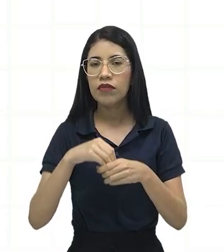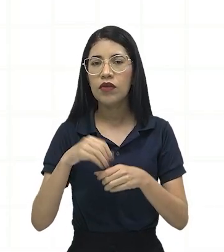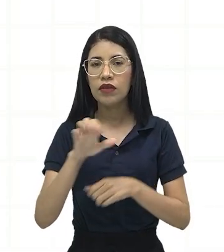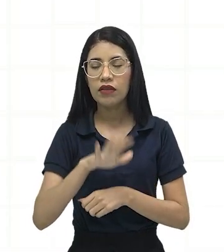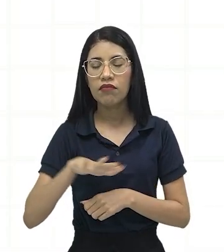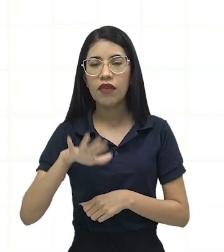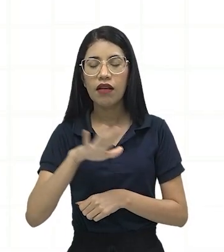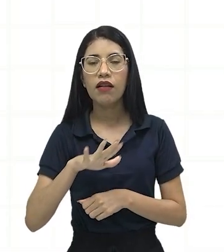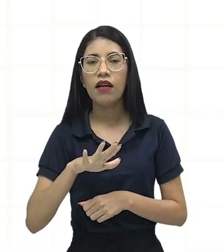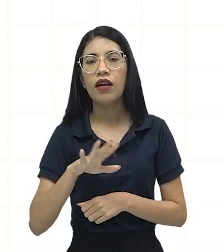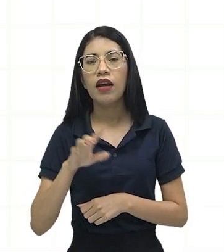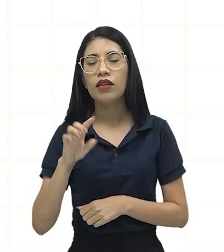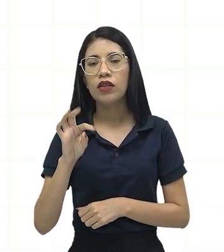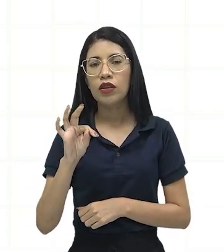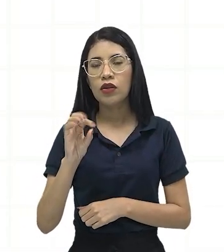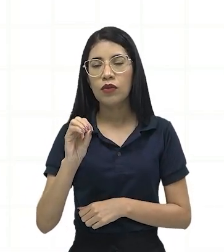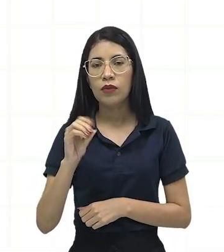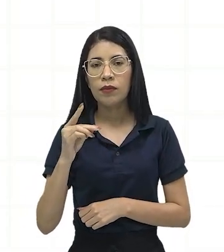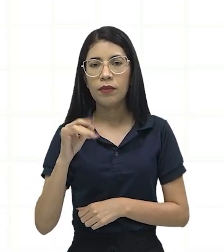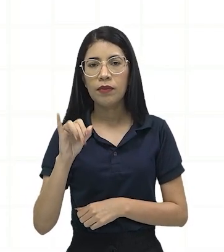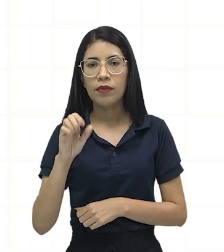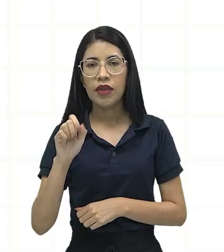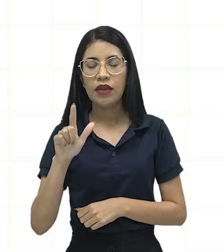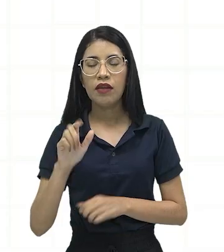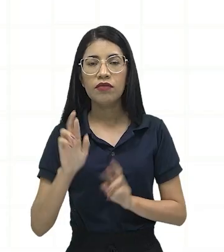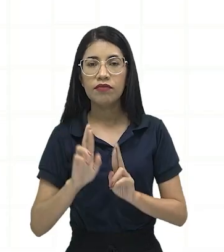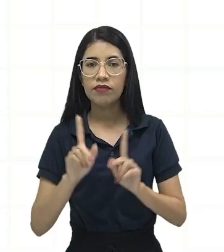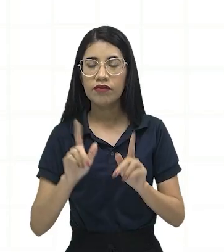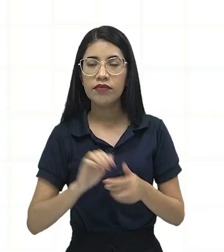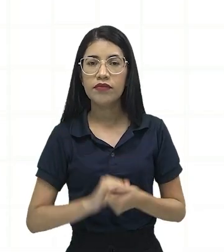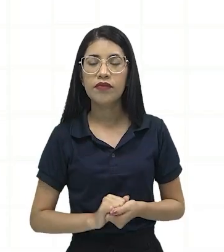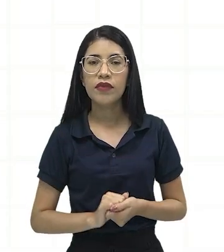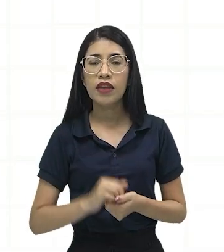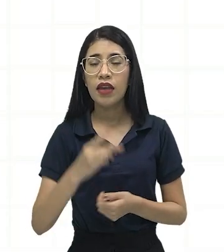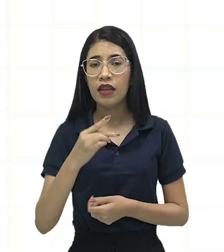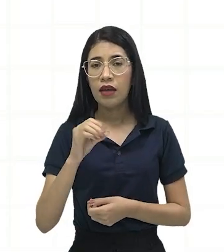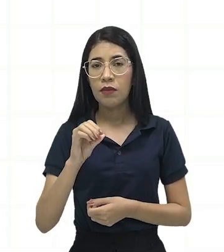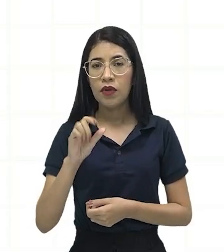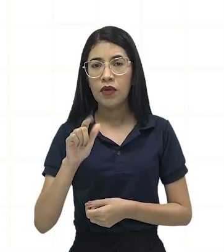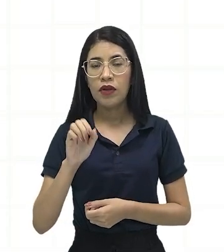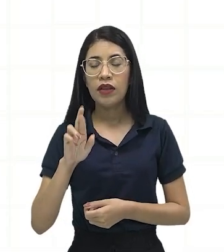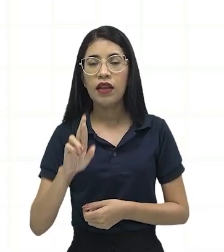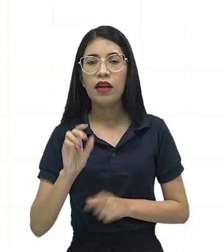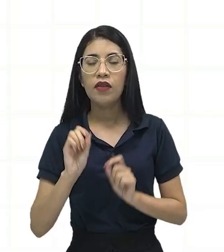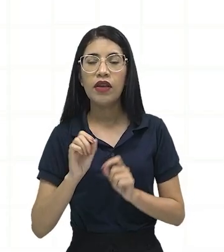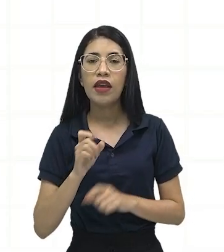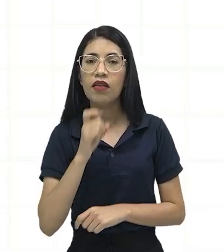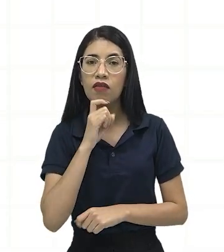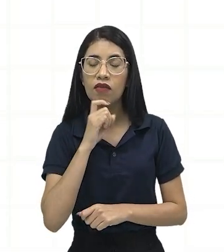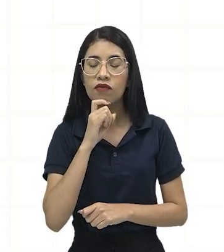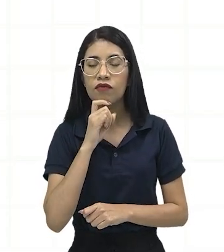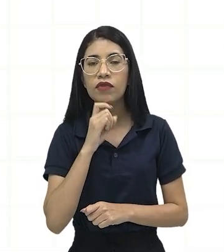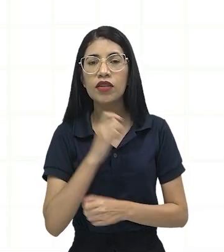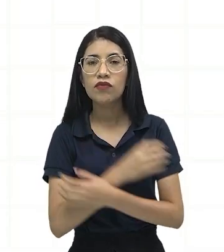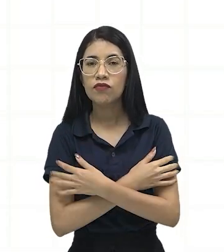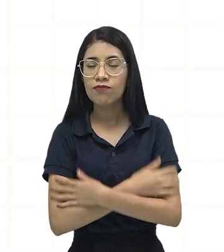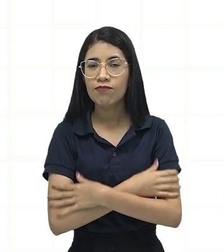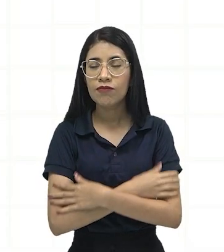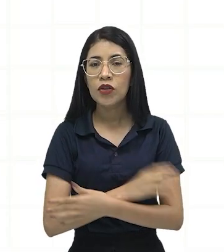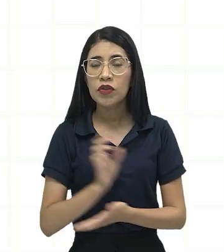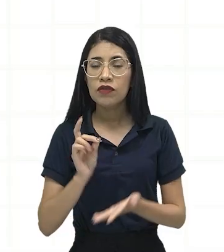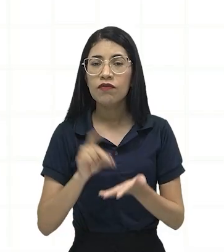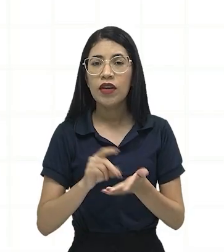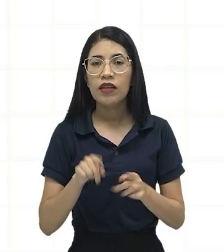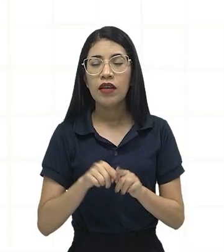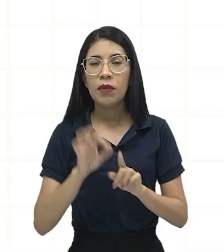existentes dentro da zona tropical. E na zona polar, o clima que a gente tem é o clima polar, né? É frio